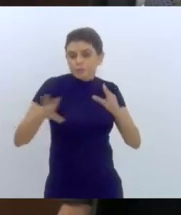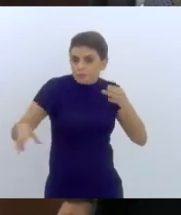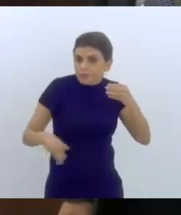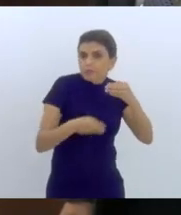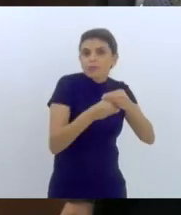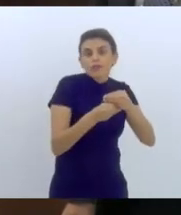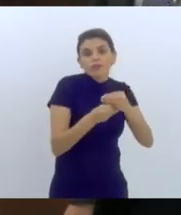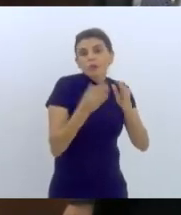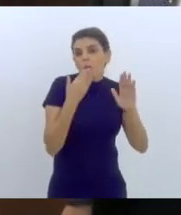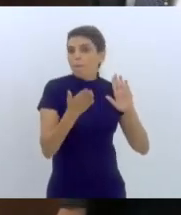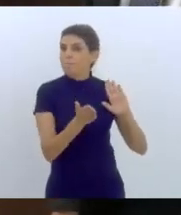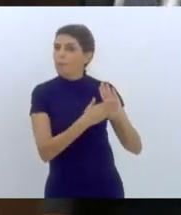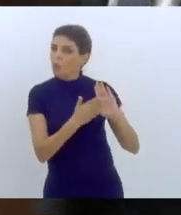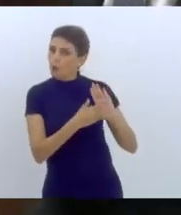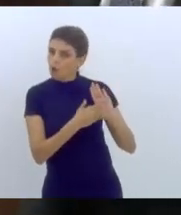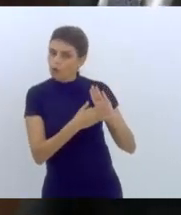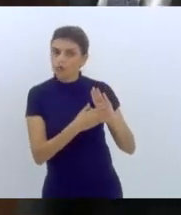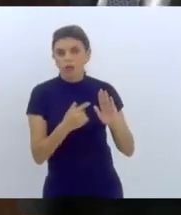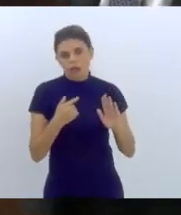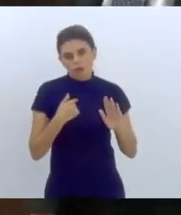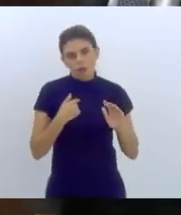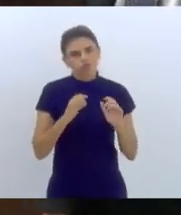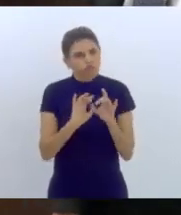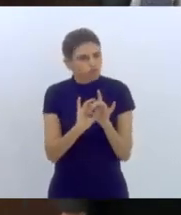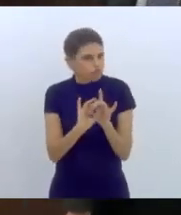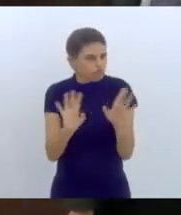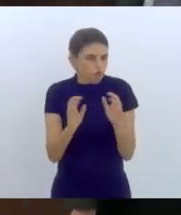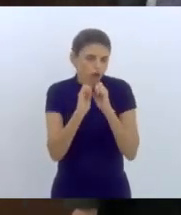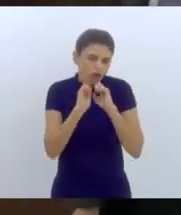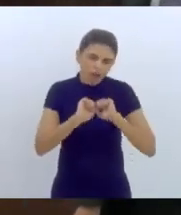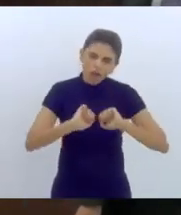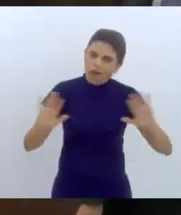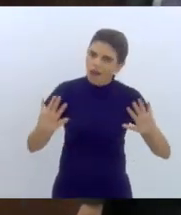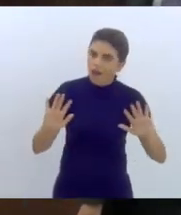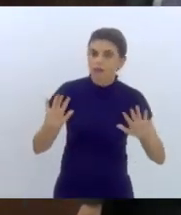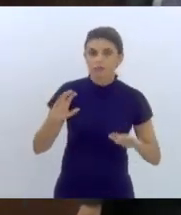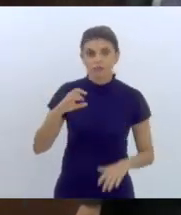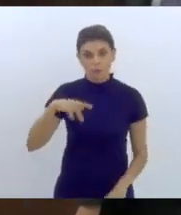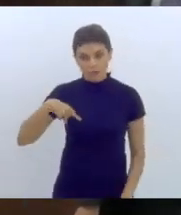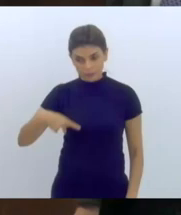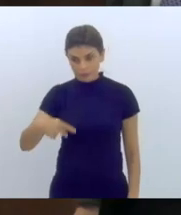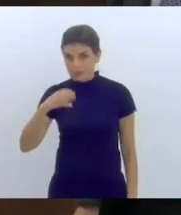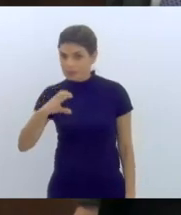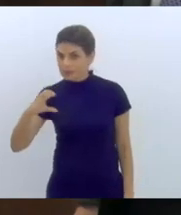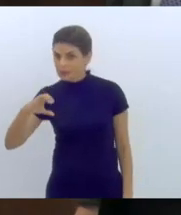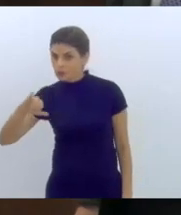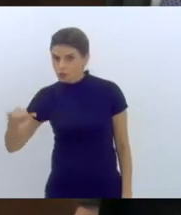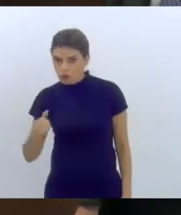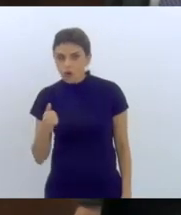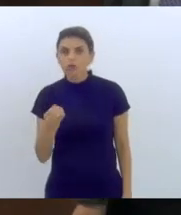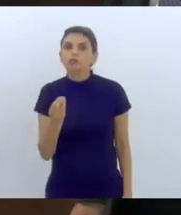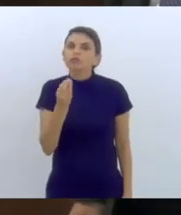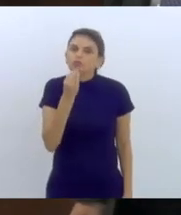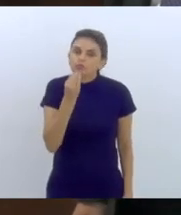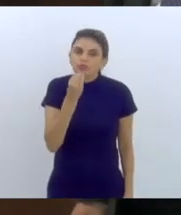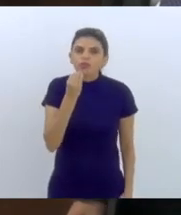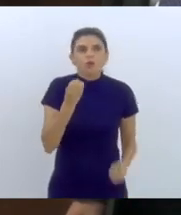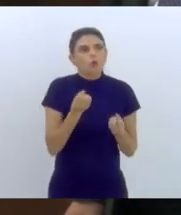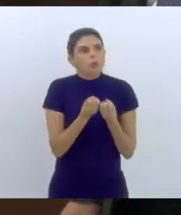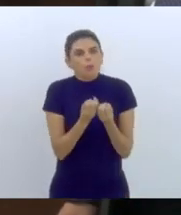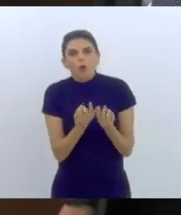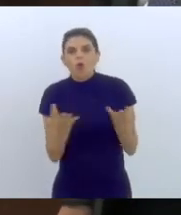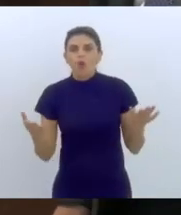que bem entenda. Eu deixei muito claro, todo momento, que a presidência da CCJ seria algo